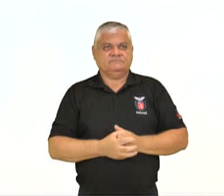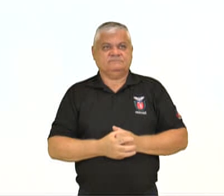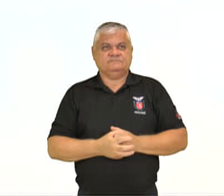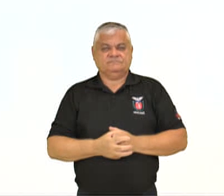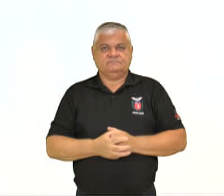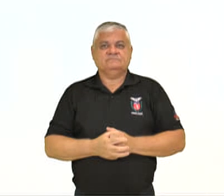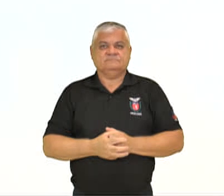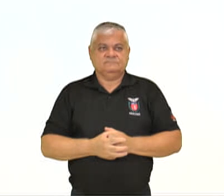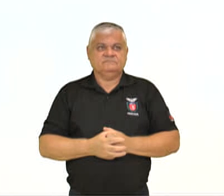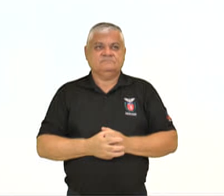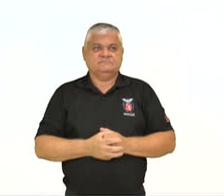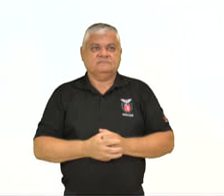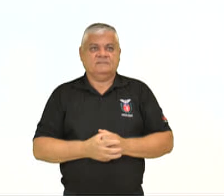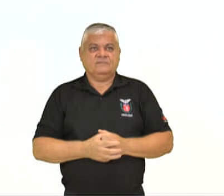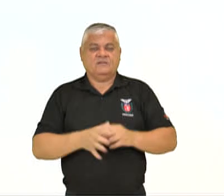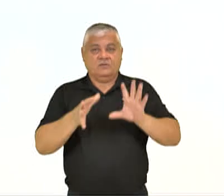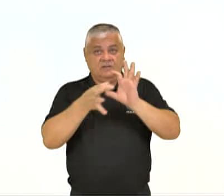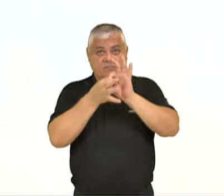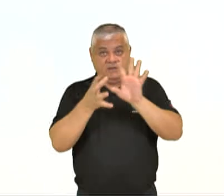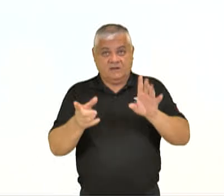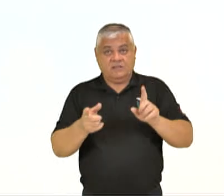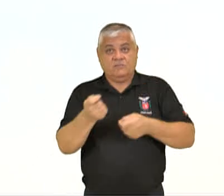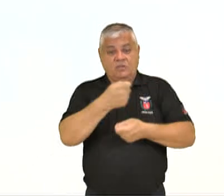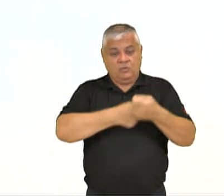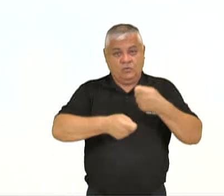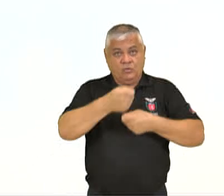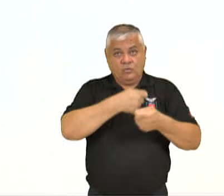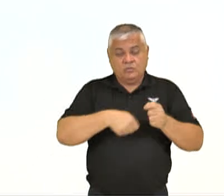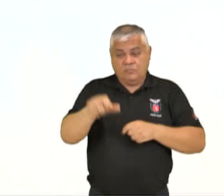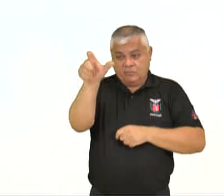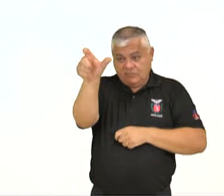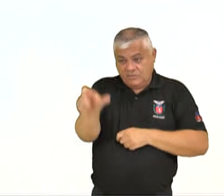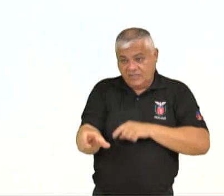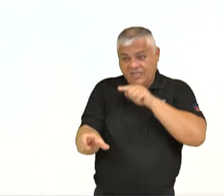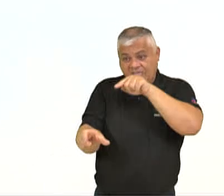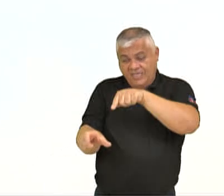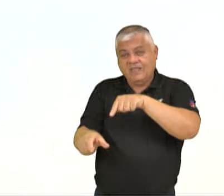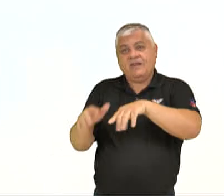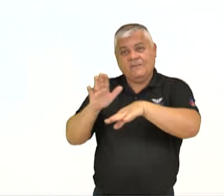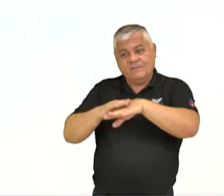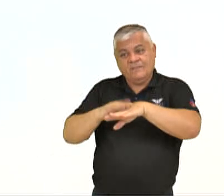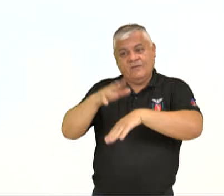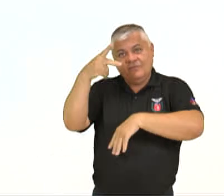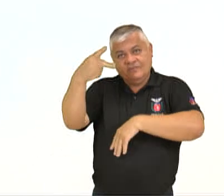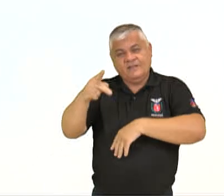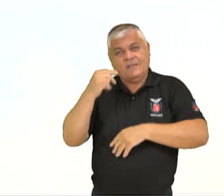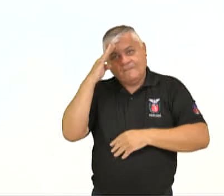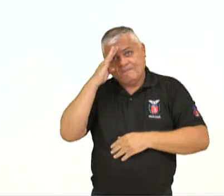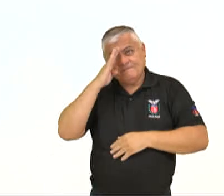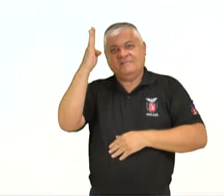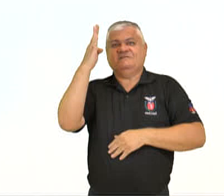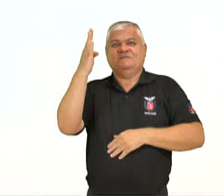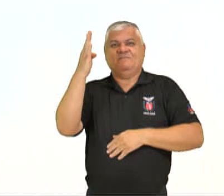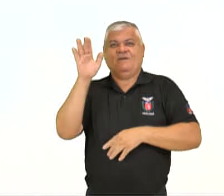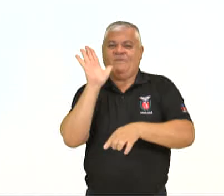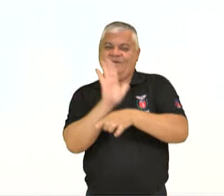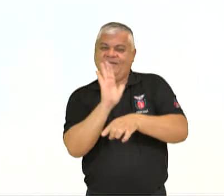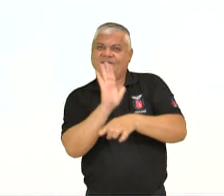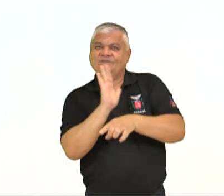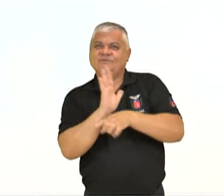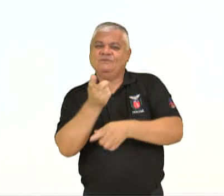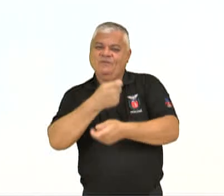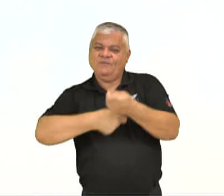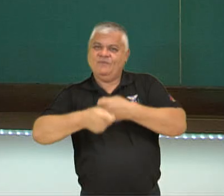Segundo o liberalismo econômico, o indivíduo ele é agente econômico. Por esse motivo, o Estado ele não